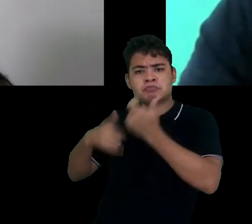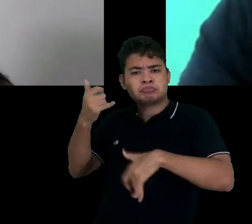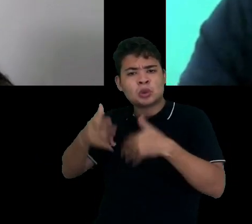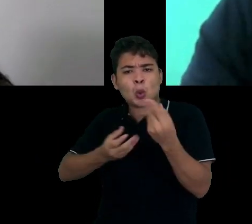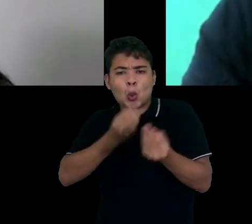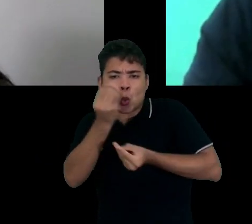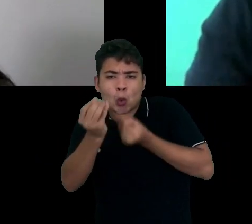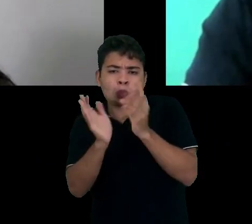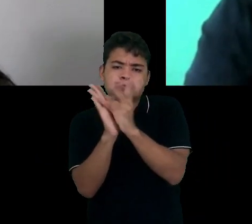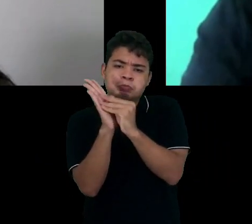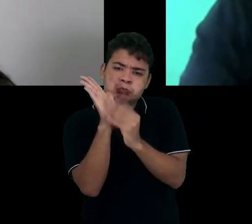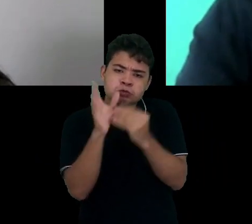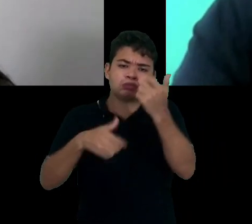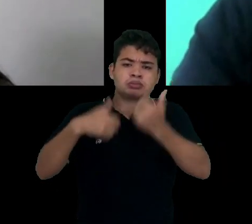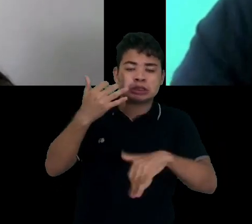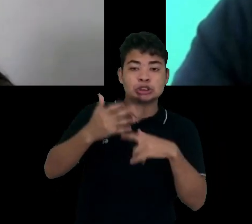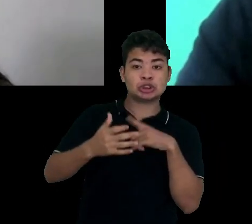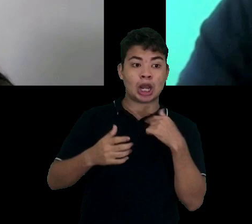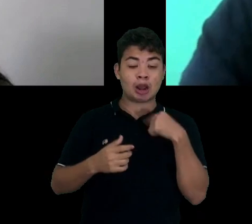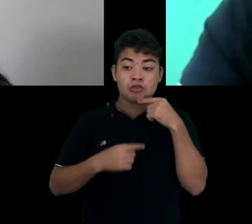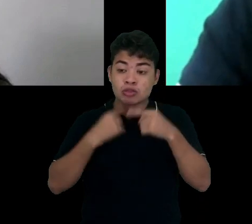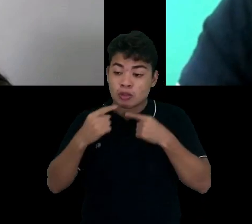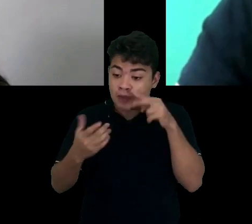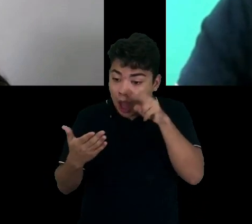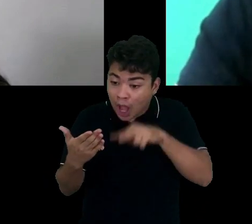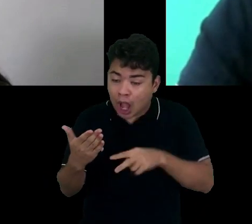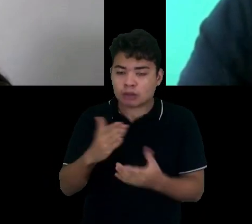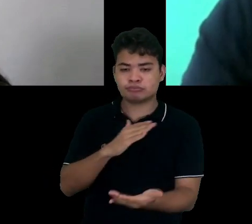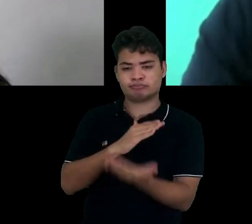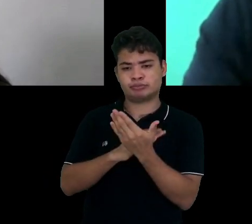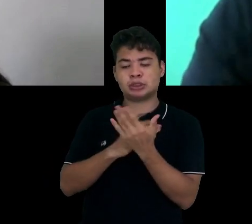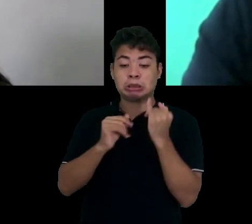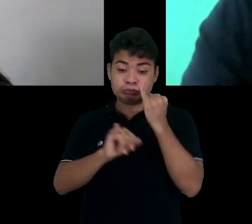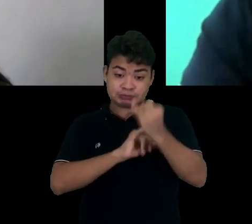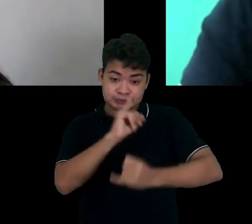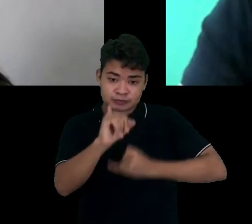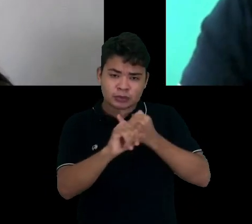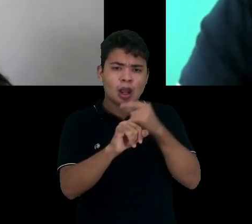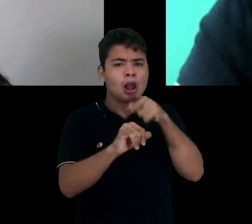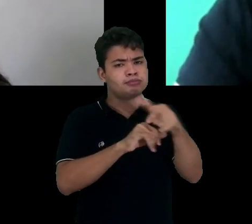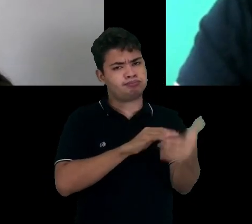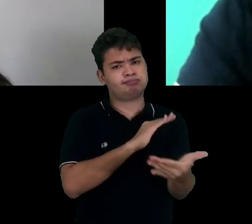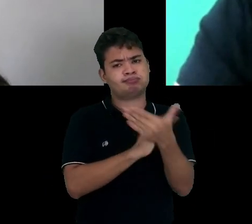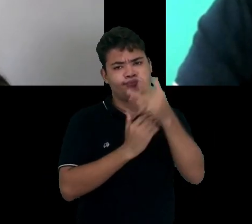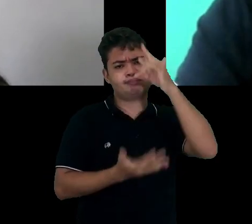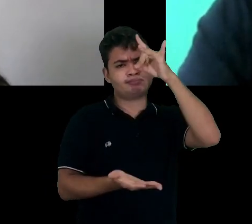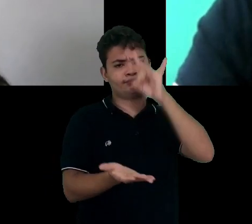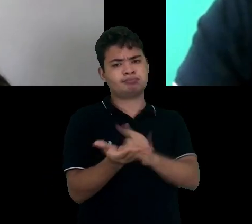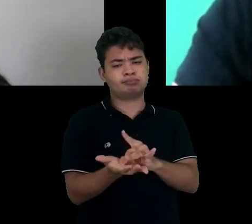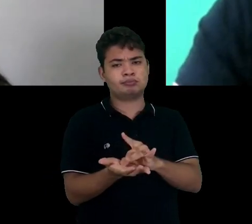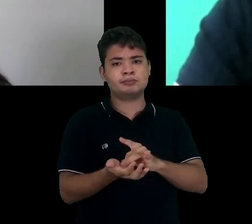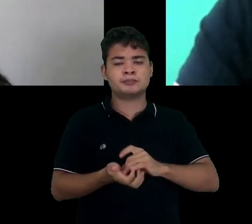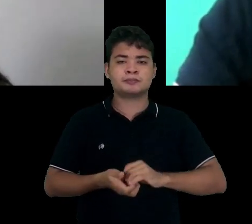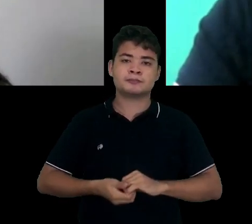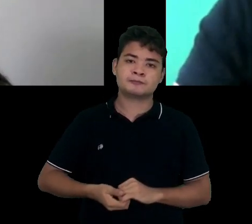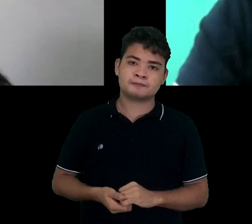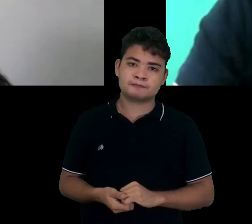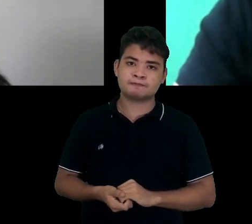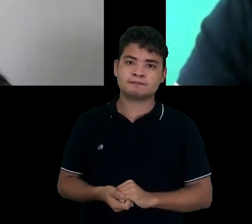sobre aquele conteúdo, sobre aquela dúvida que eu tinha. Então a internet foi um grande recurso que me ajudou.